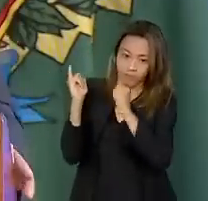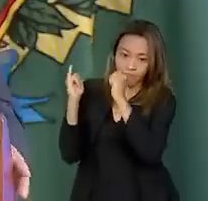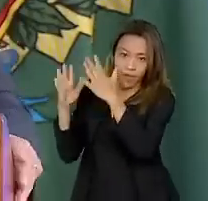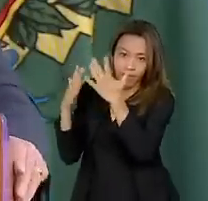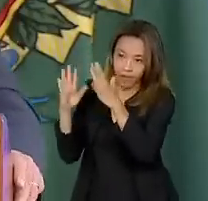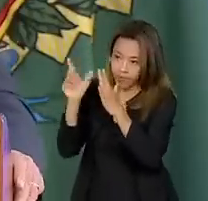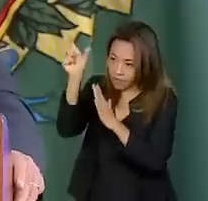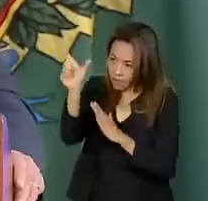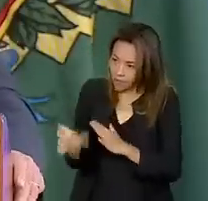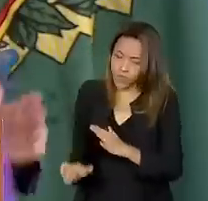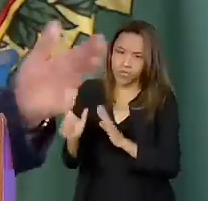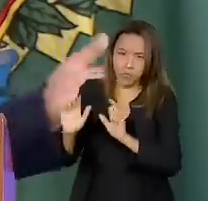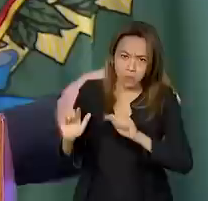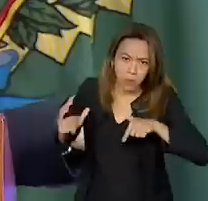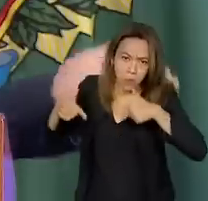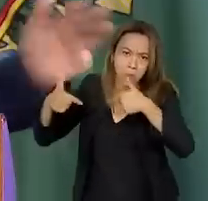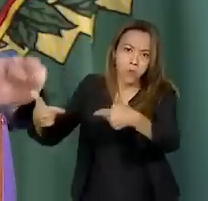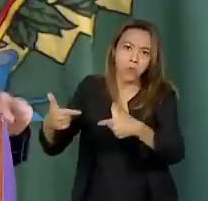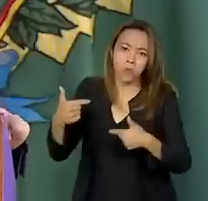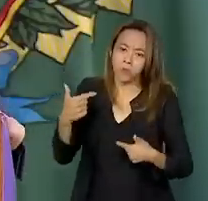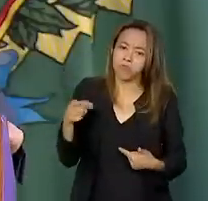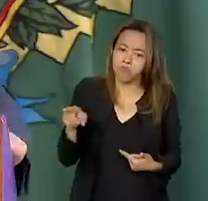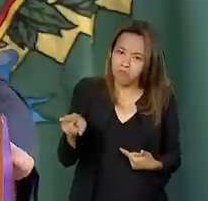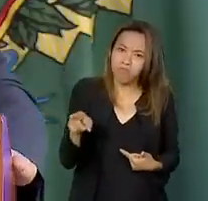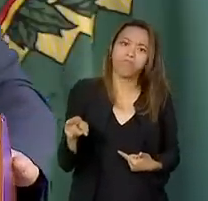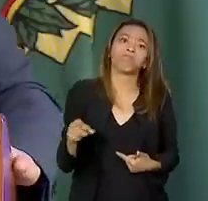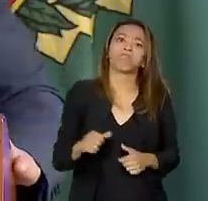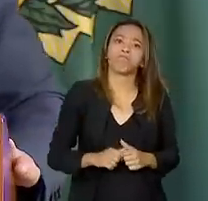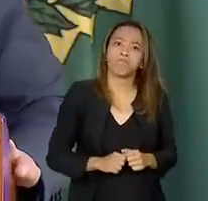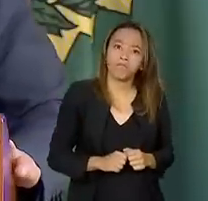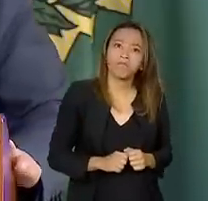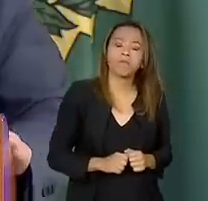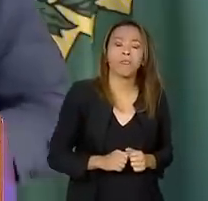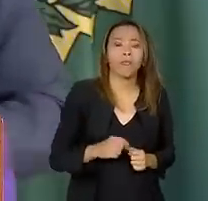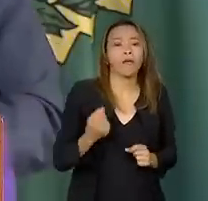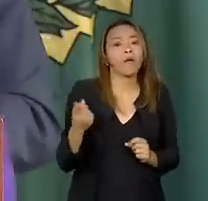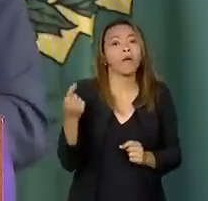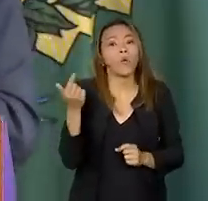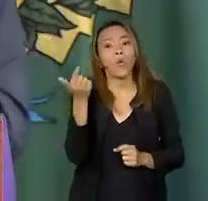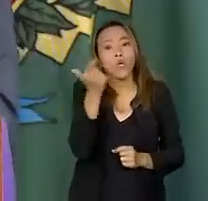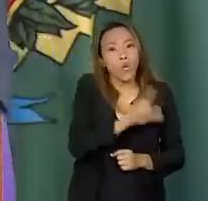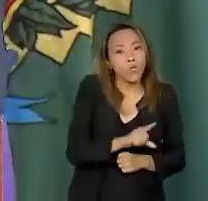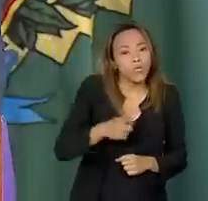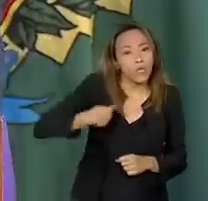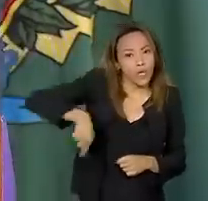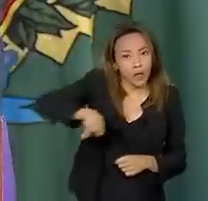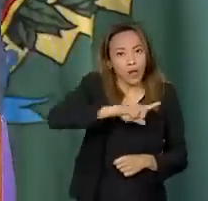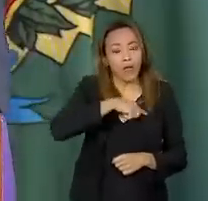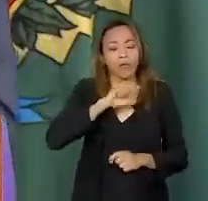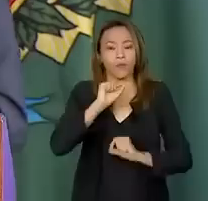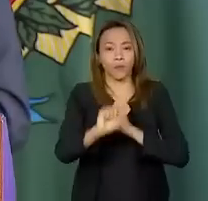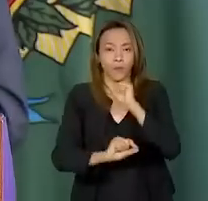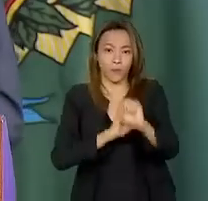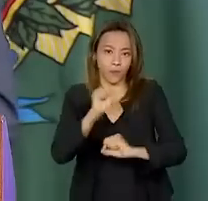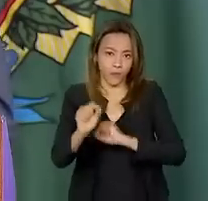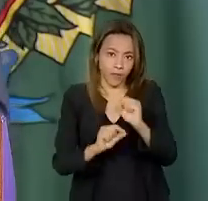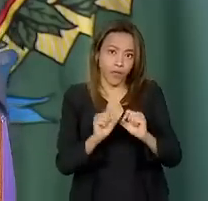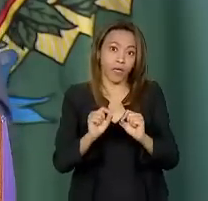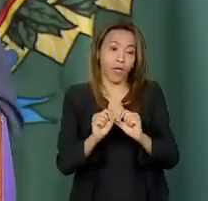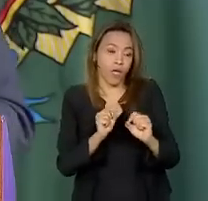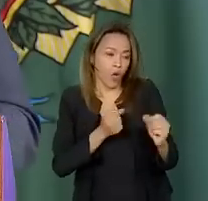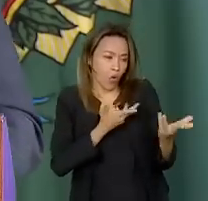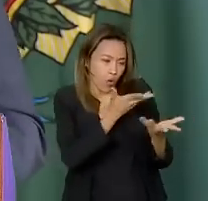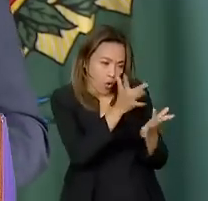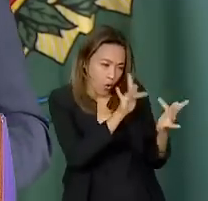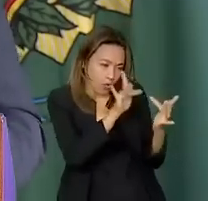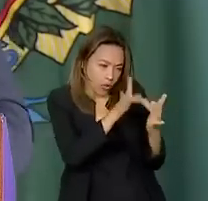tua serenidade na derrota ou na vitória é que permite que a gente vá construindo junto aos